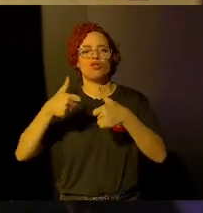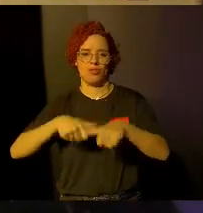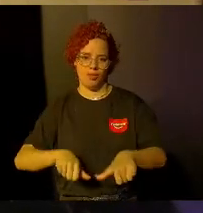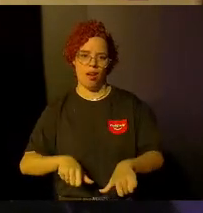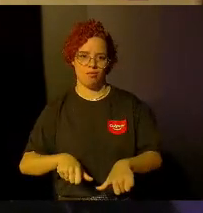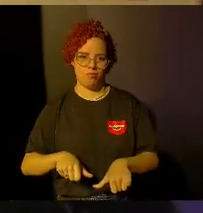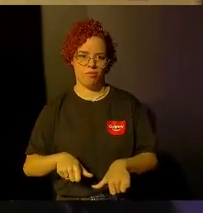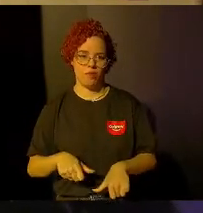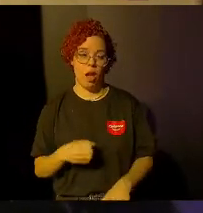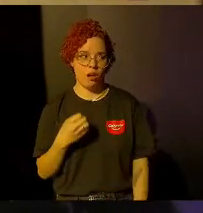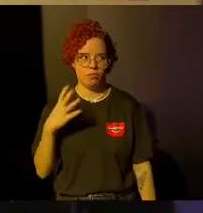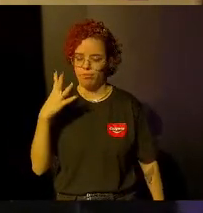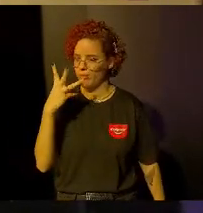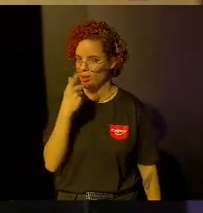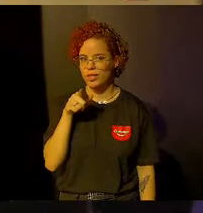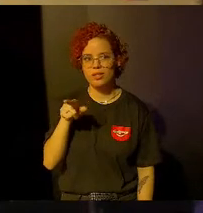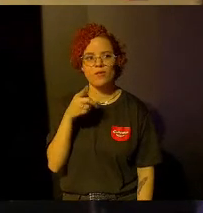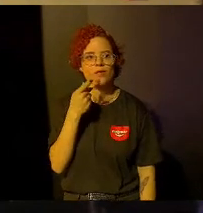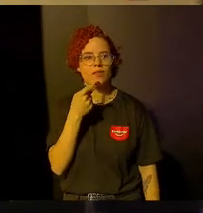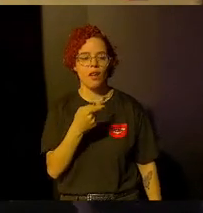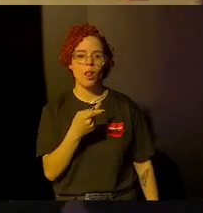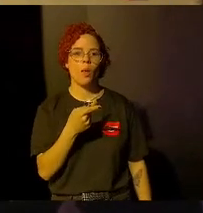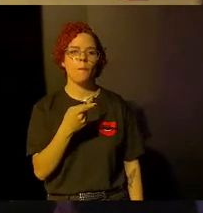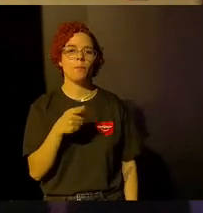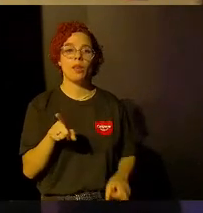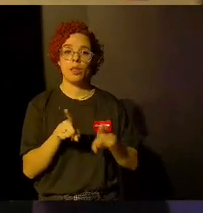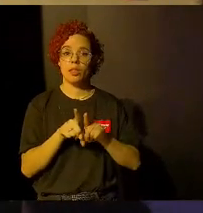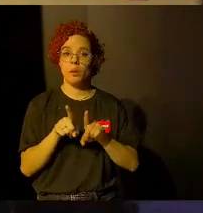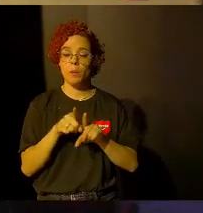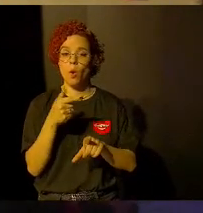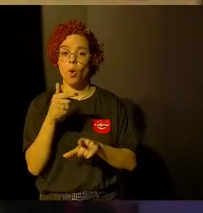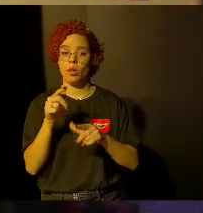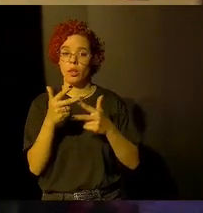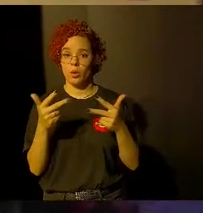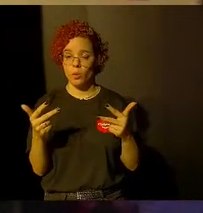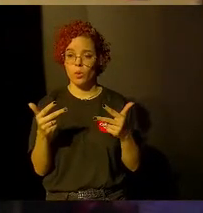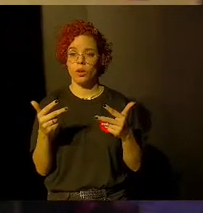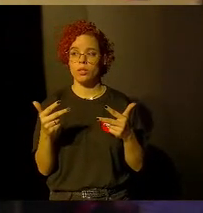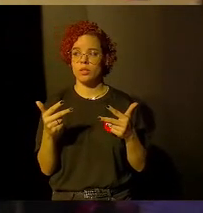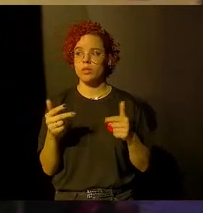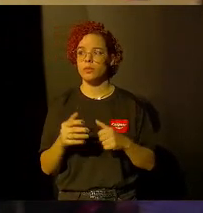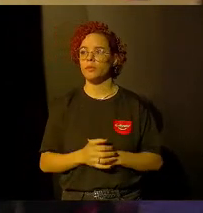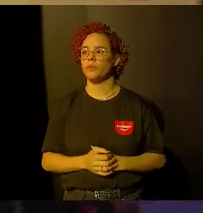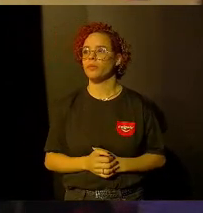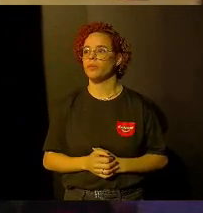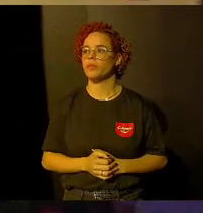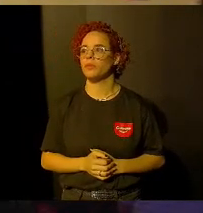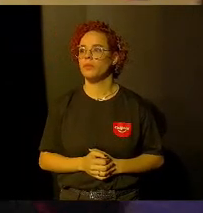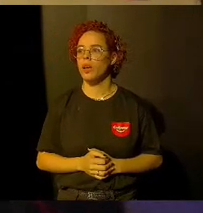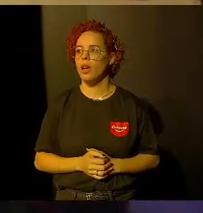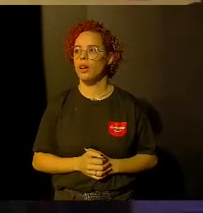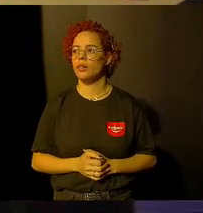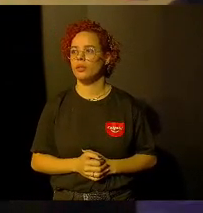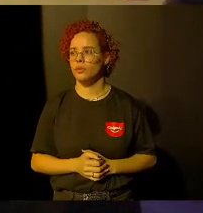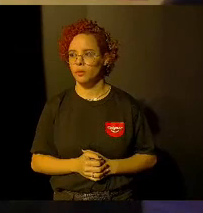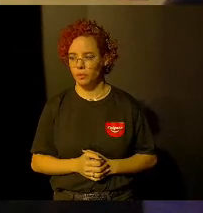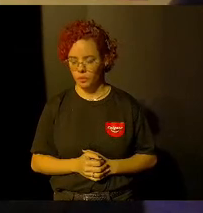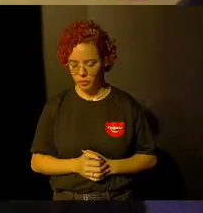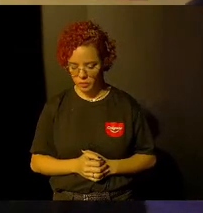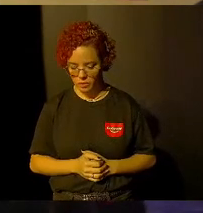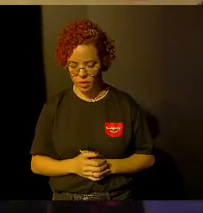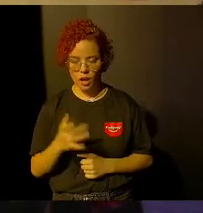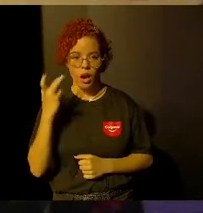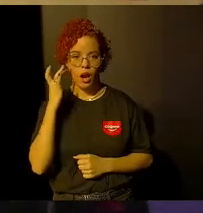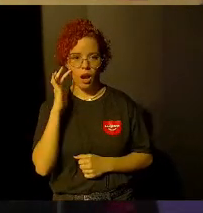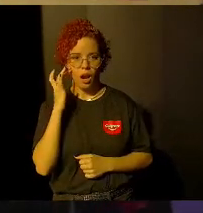isso que você falou porque também a outra coisa que nós também nós temos eu eu acho